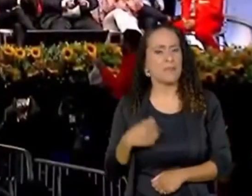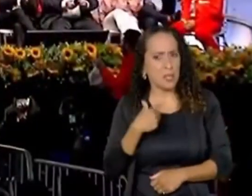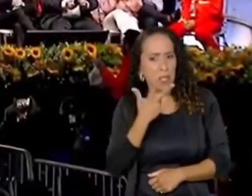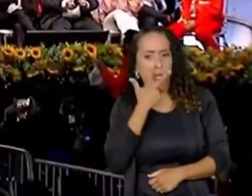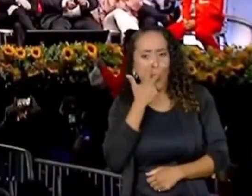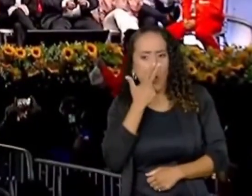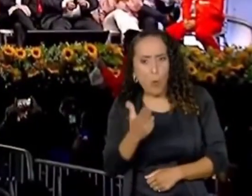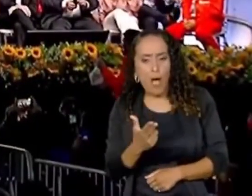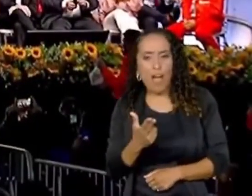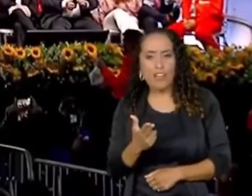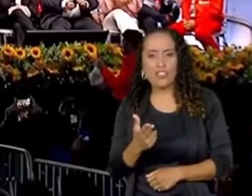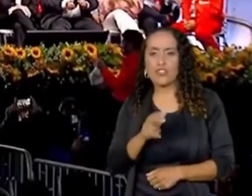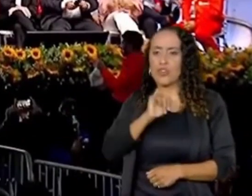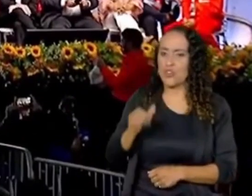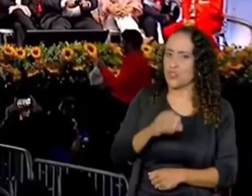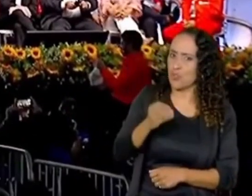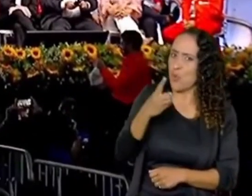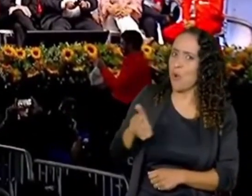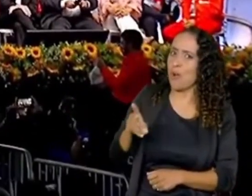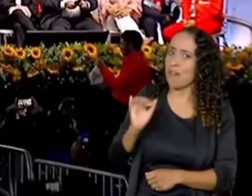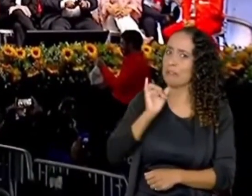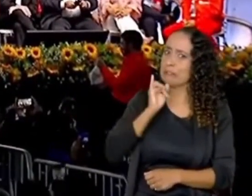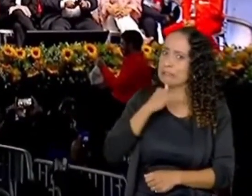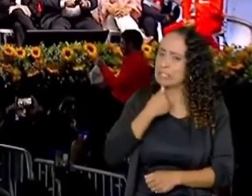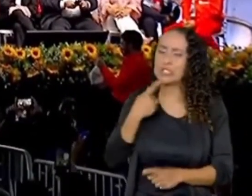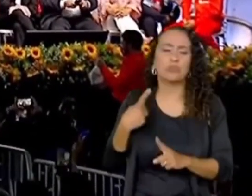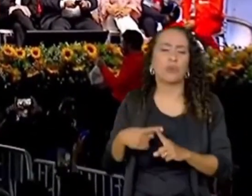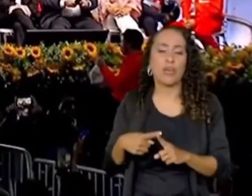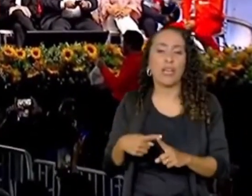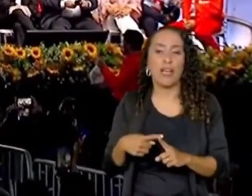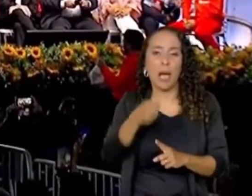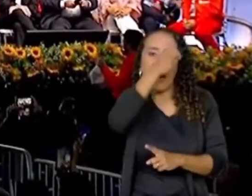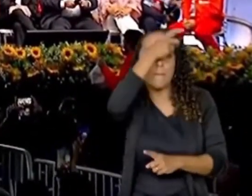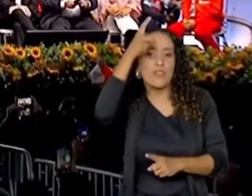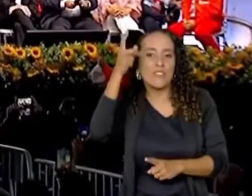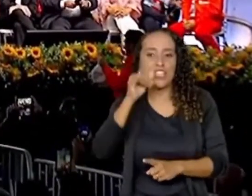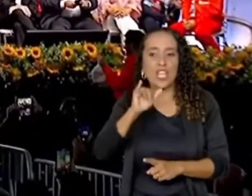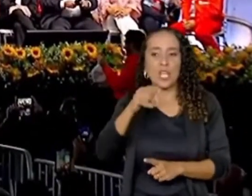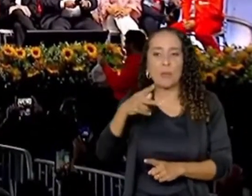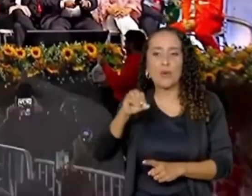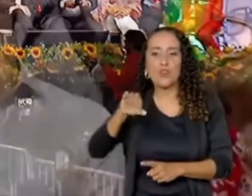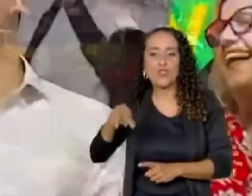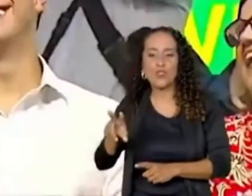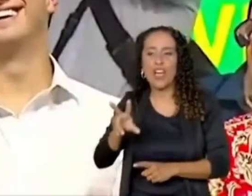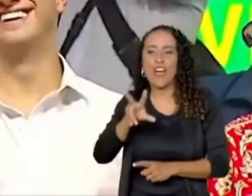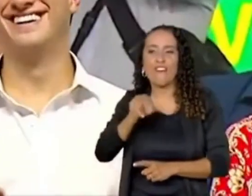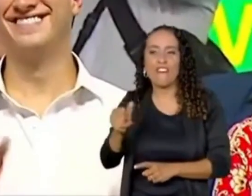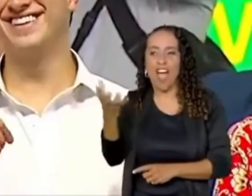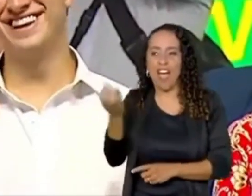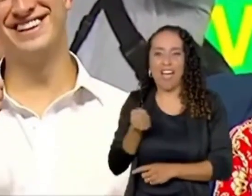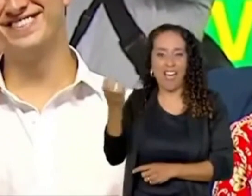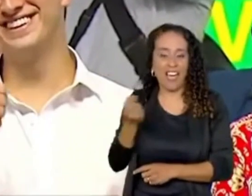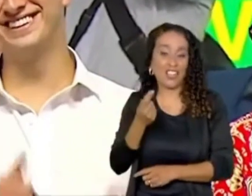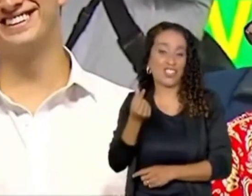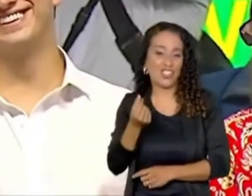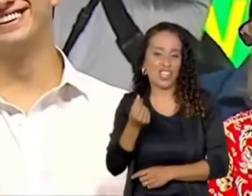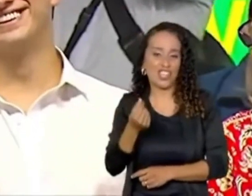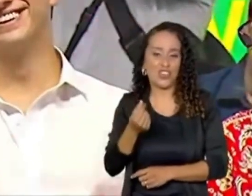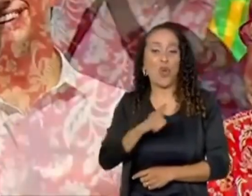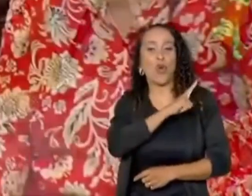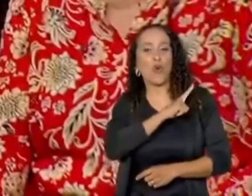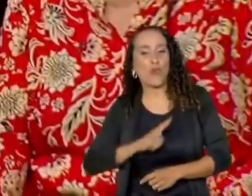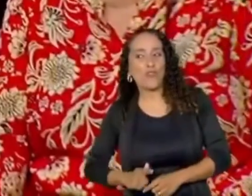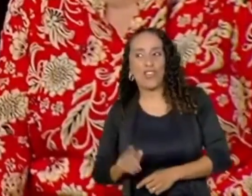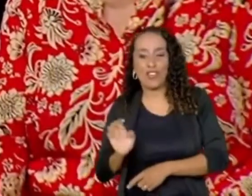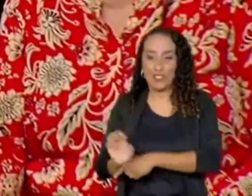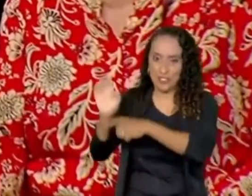que o João Campos ficou triste porque a prefeita de Pojuca vai ganhar muito dinheiro, o governo do estado vai ganhar